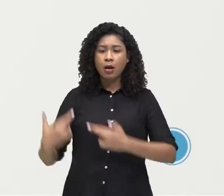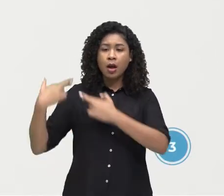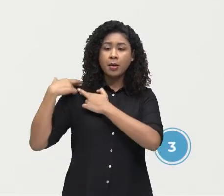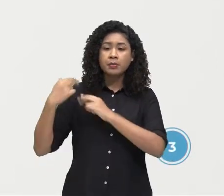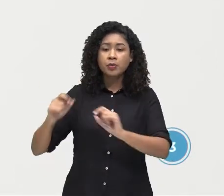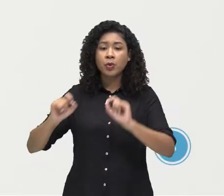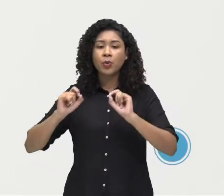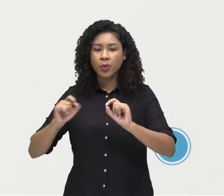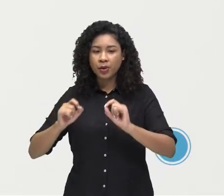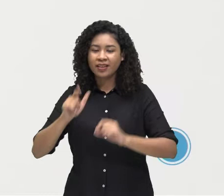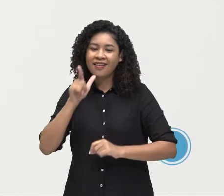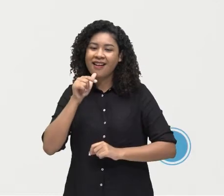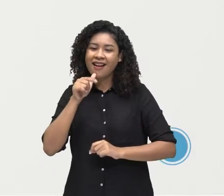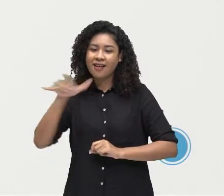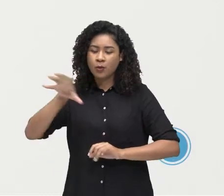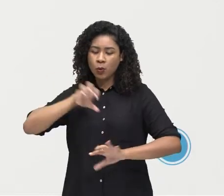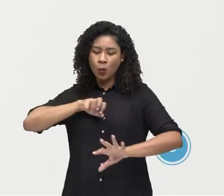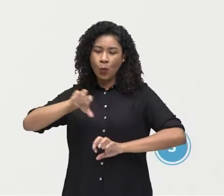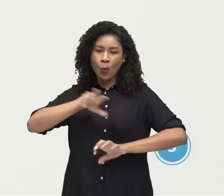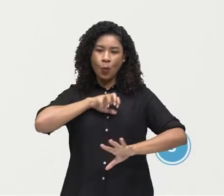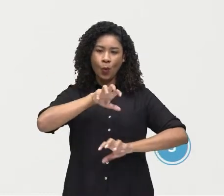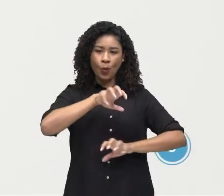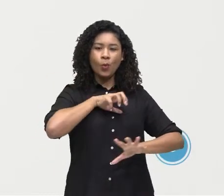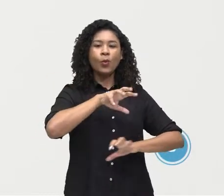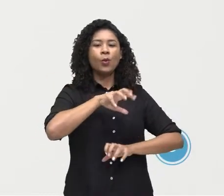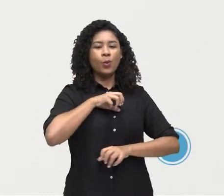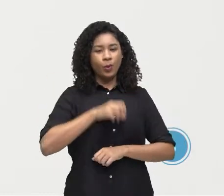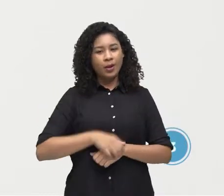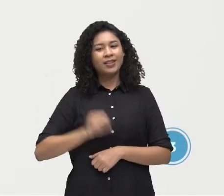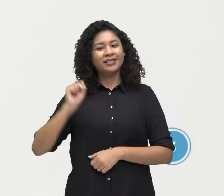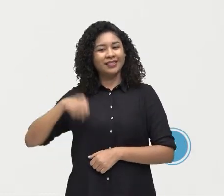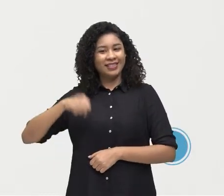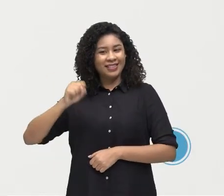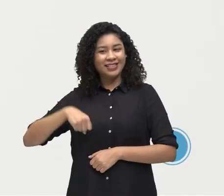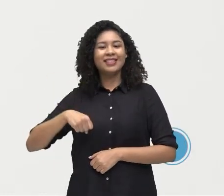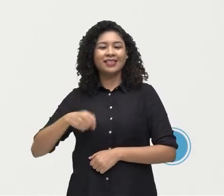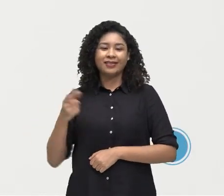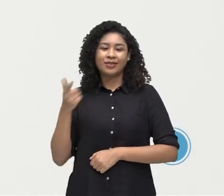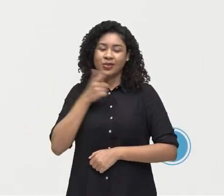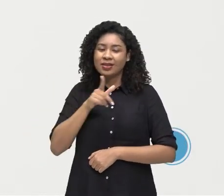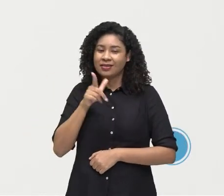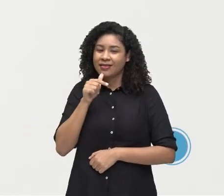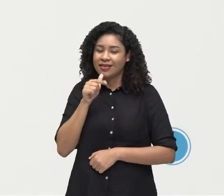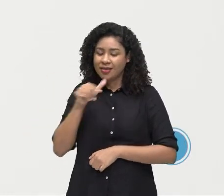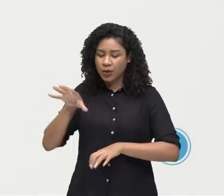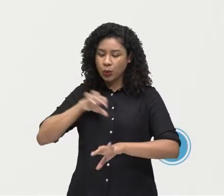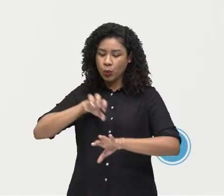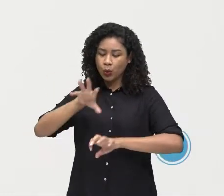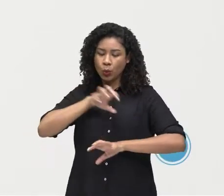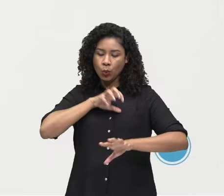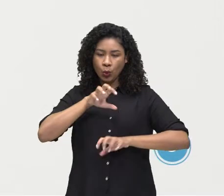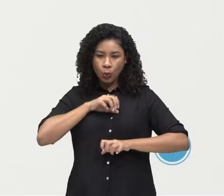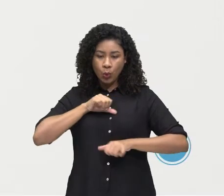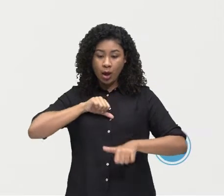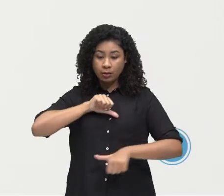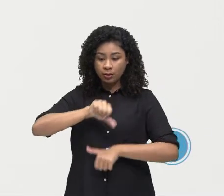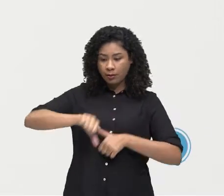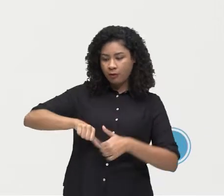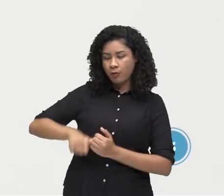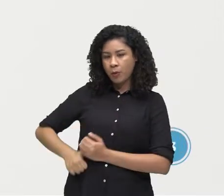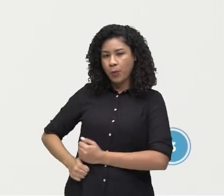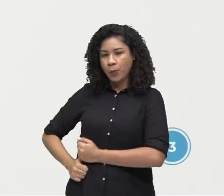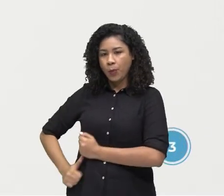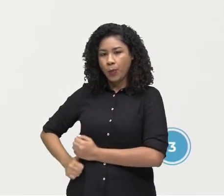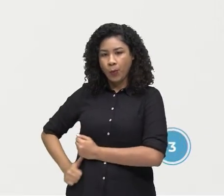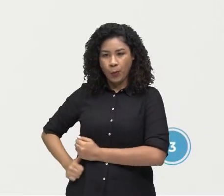água, né? A gente já tem praticamente ali os finais da nossa digestão, onde vai ser retirado a água e depois eliminado as fezes. Então esse órgão